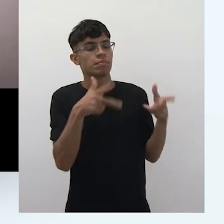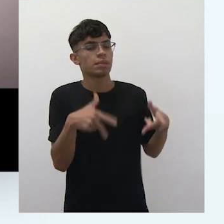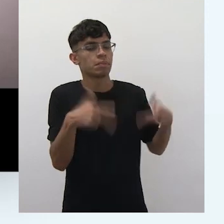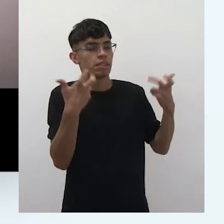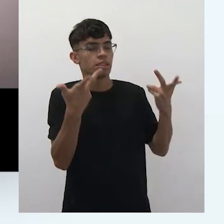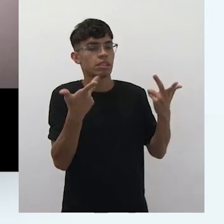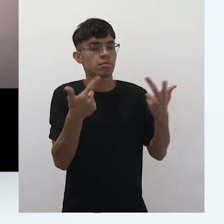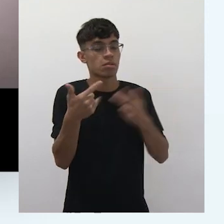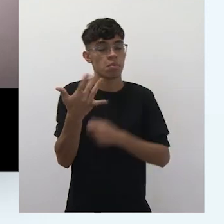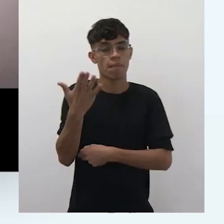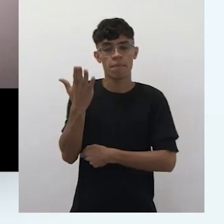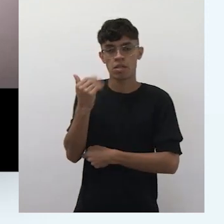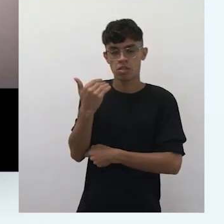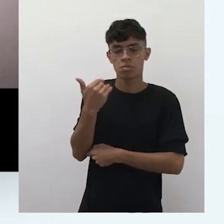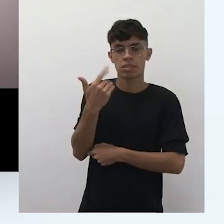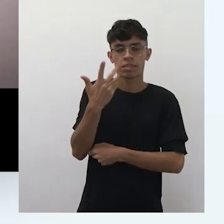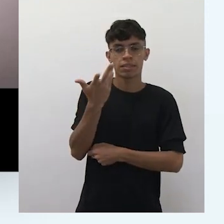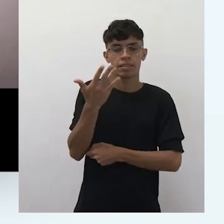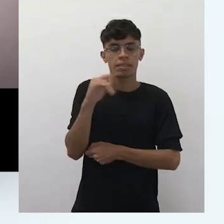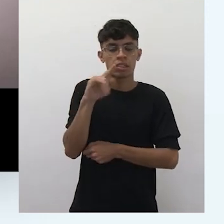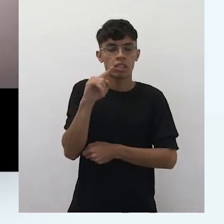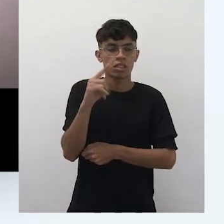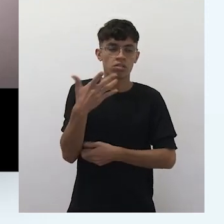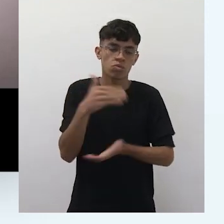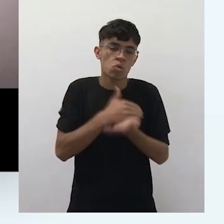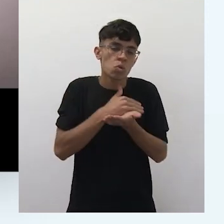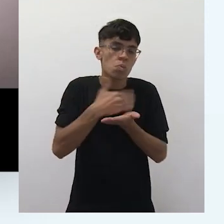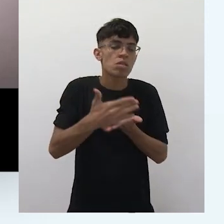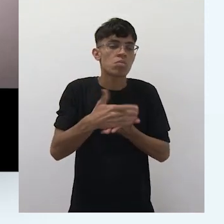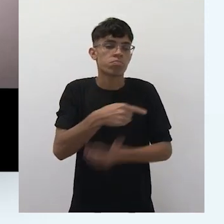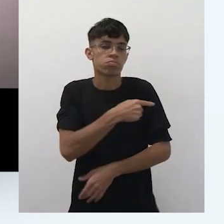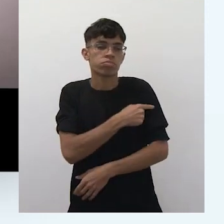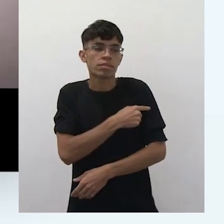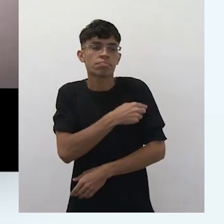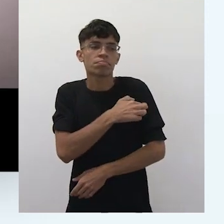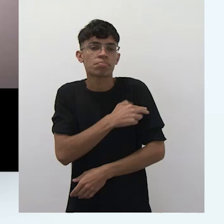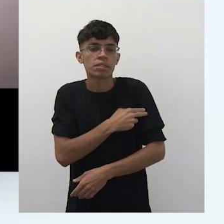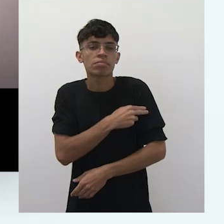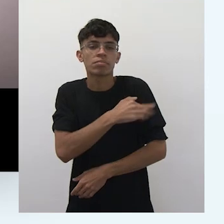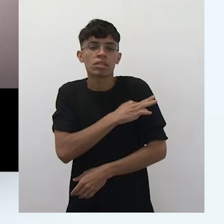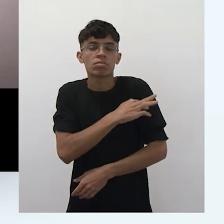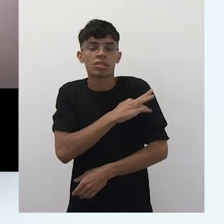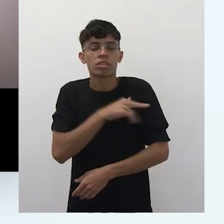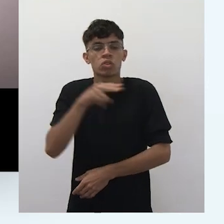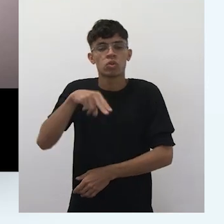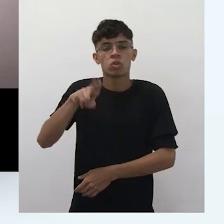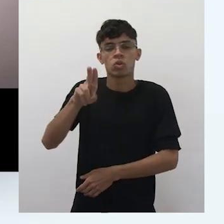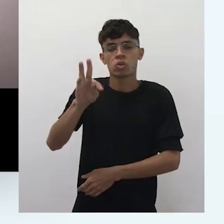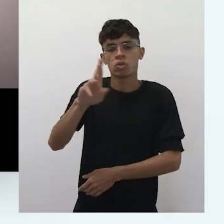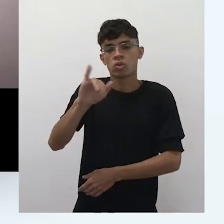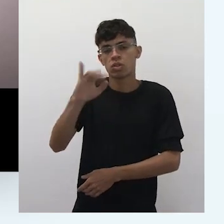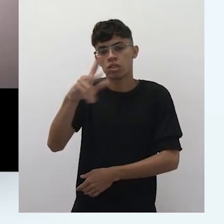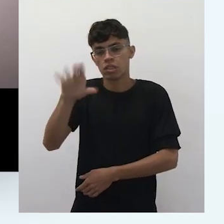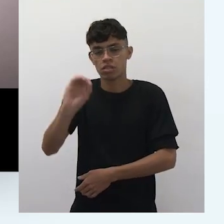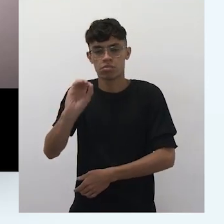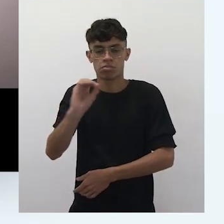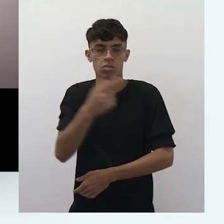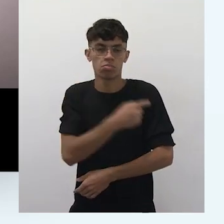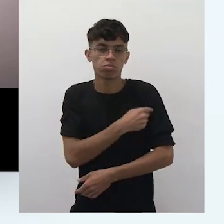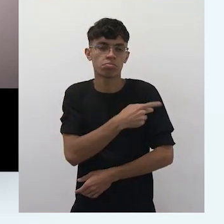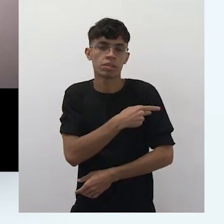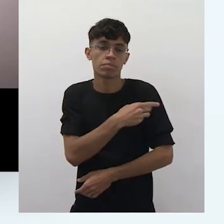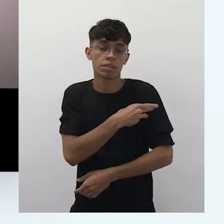Desde a cadeia alimentar, nos anos iniciais, passando por conceitos de nutrição e pirâmide alimentar, nos anos finais do